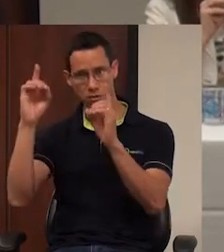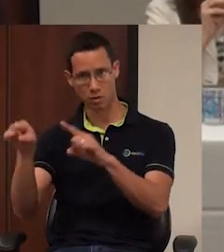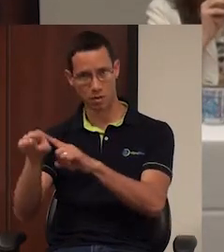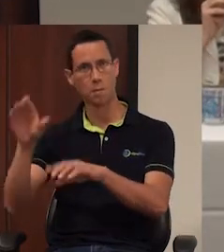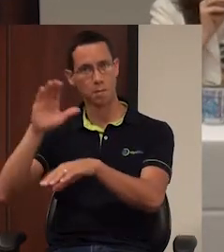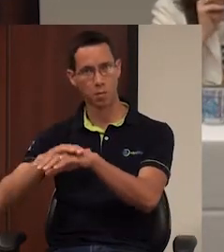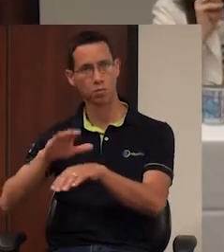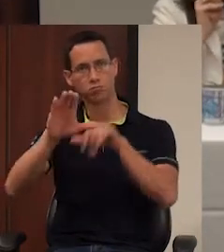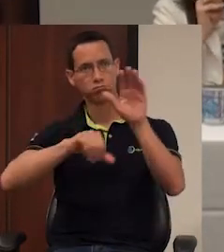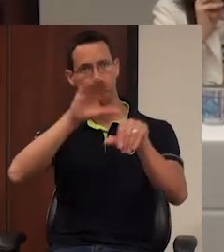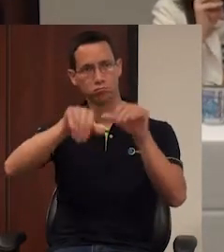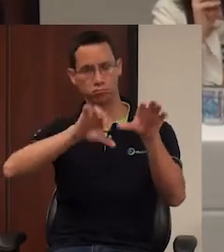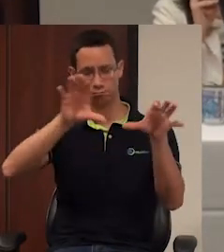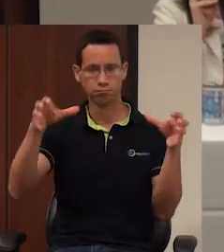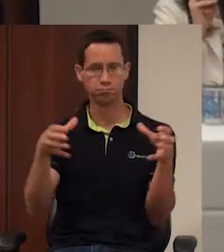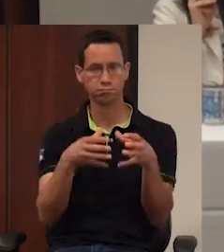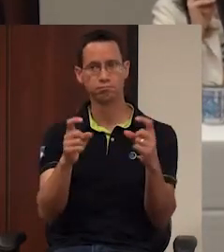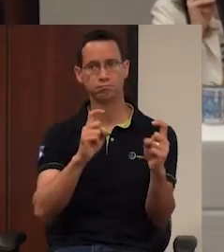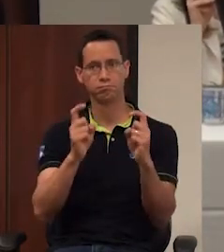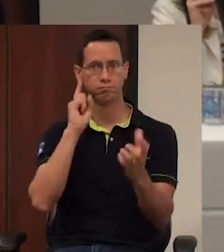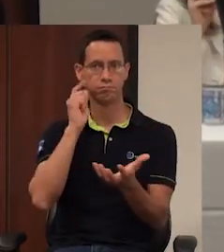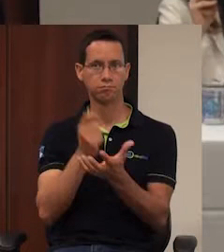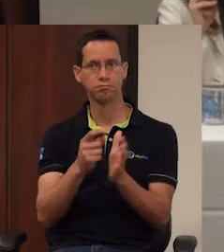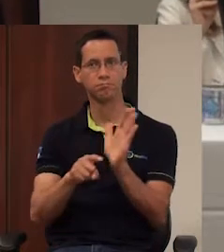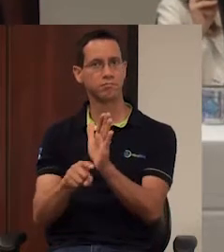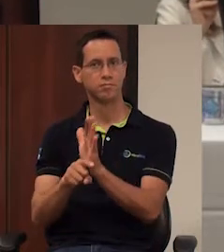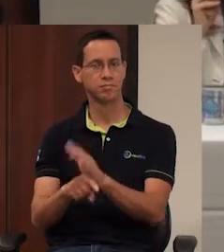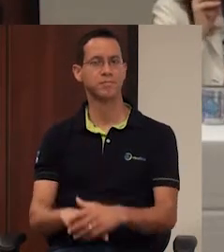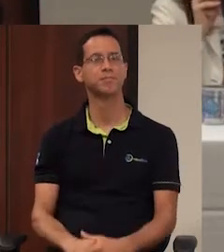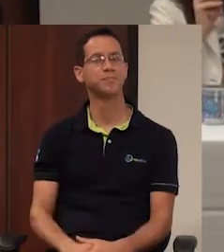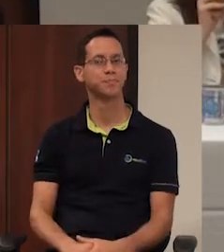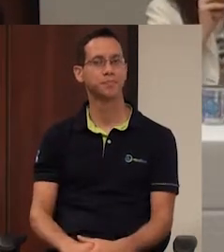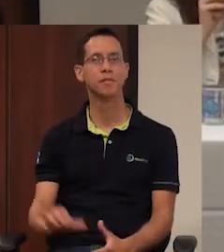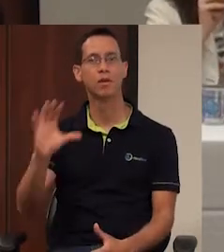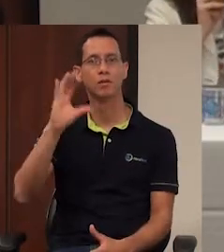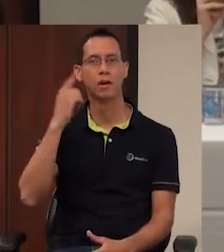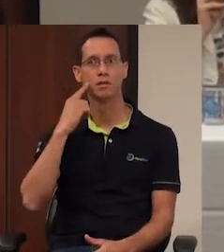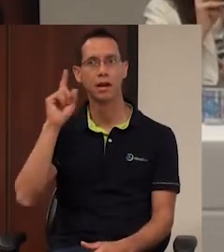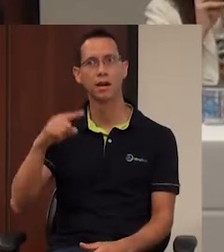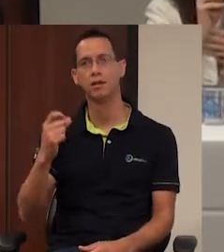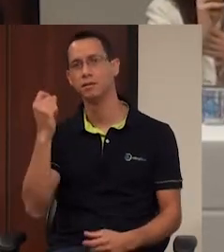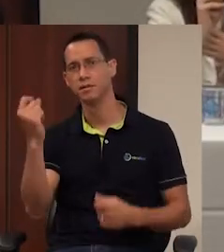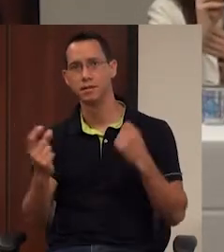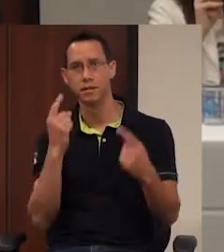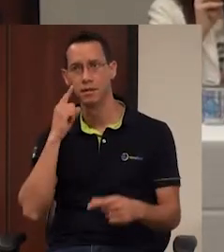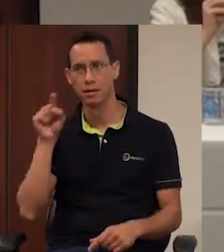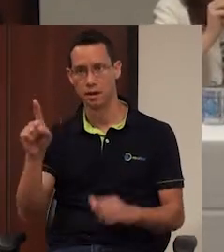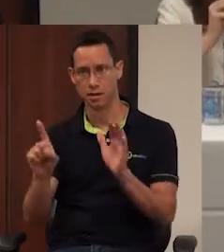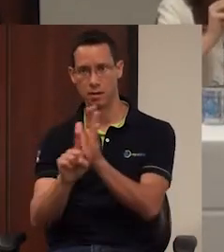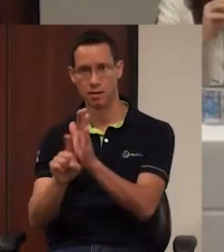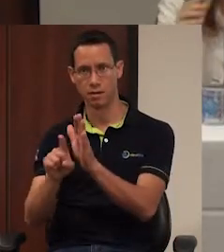esses apoiadores, e isso acontece muito mais a partir de demandas pontuais que a pessoa